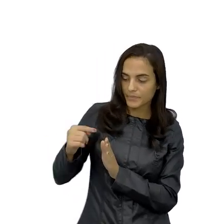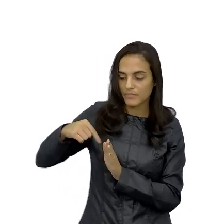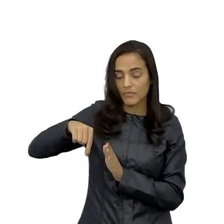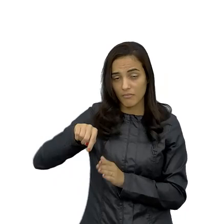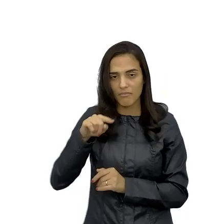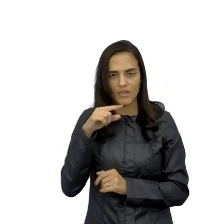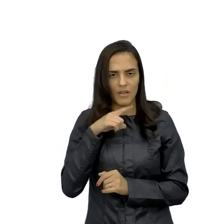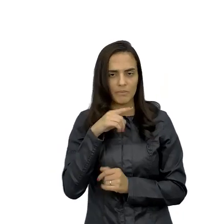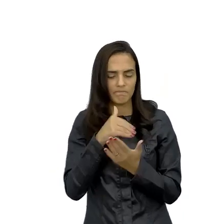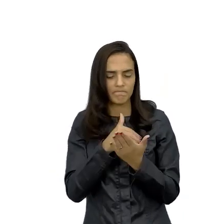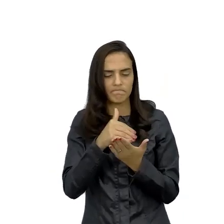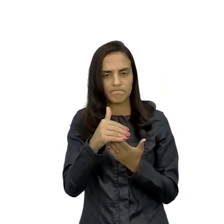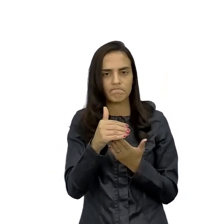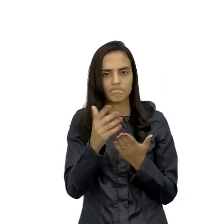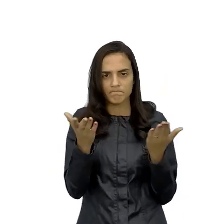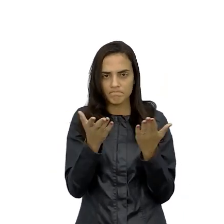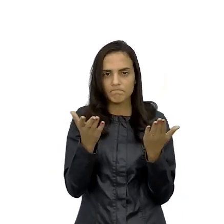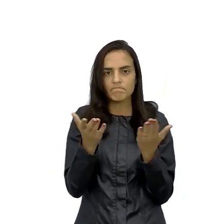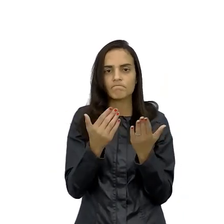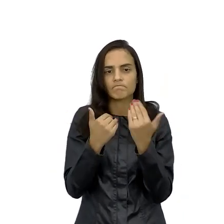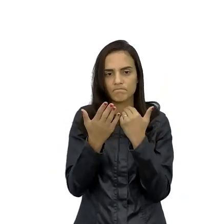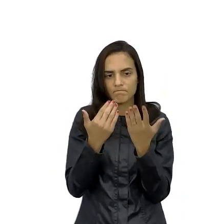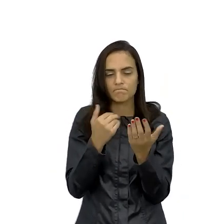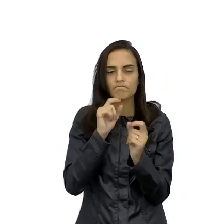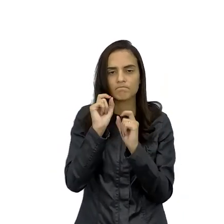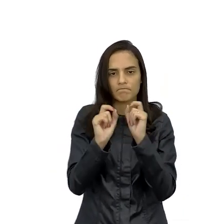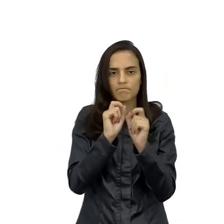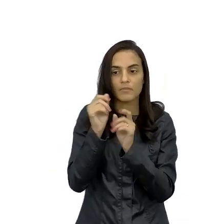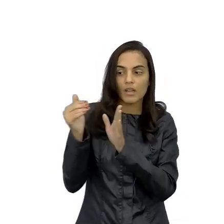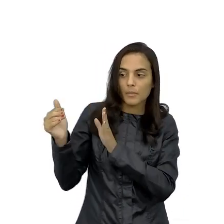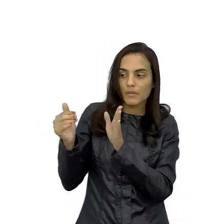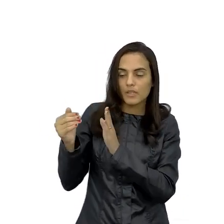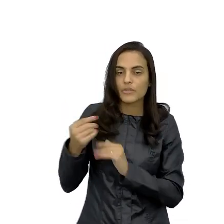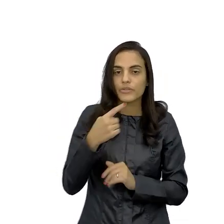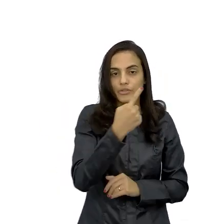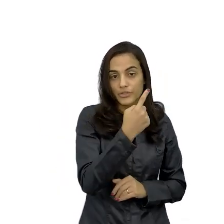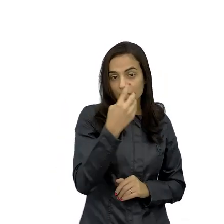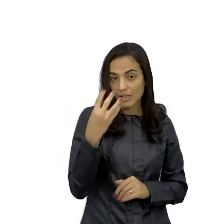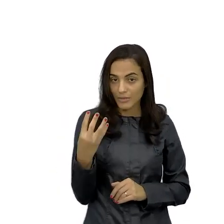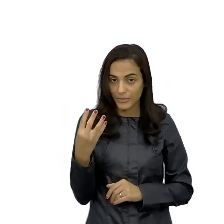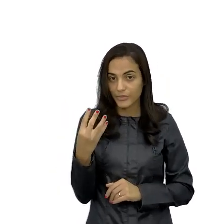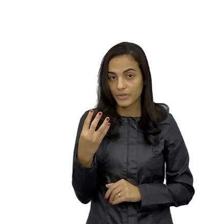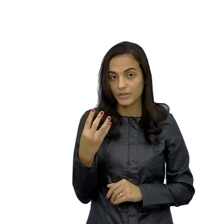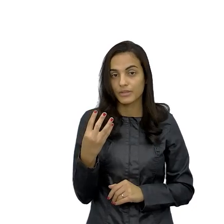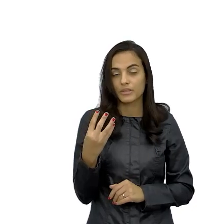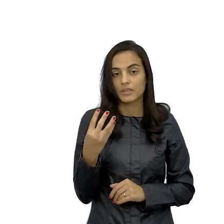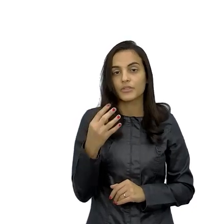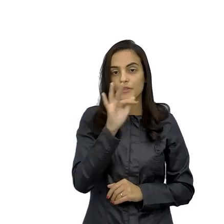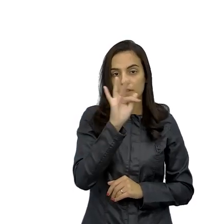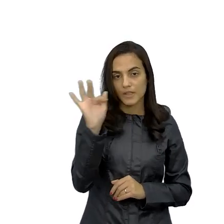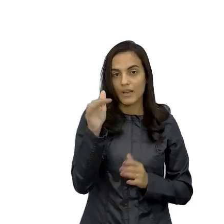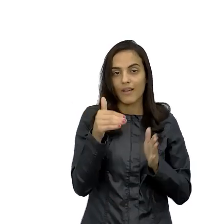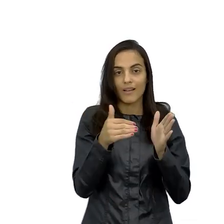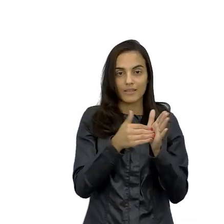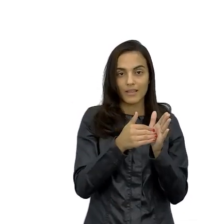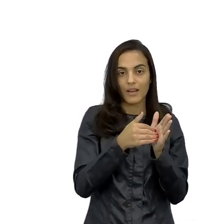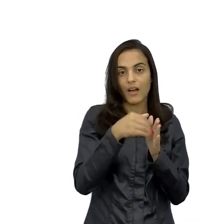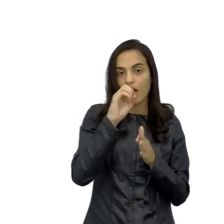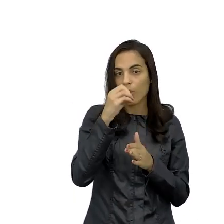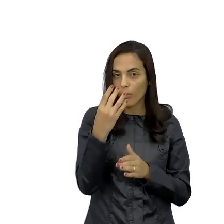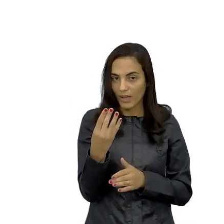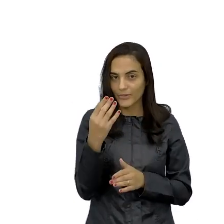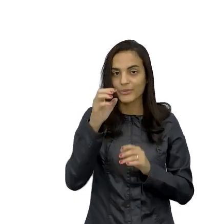está começando a nossa conversa hoje aí com vocês, é esse período de 14 de fevereiro a 4 de